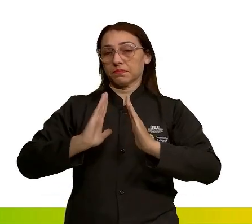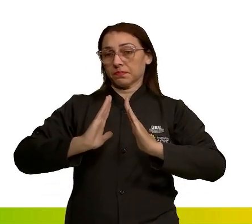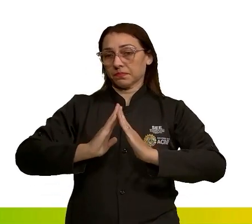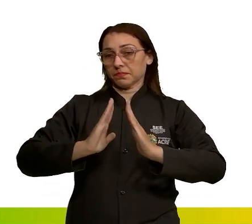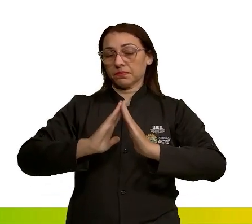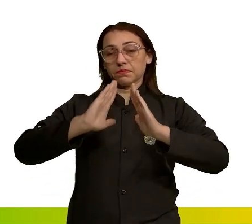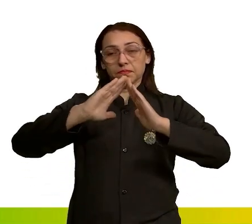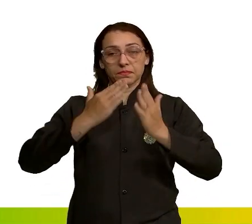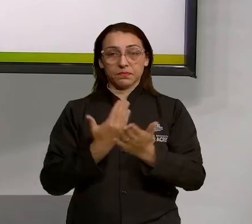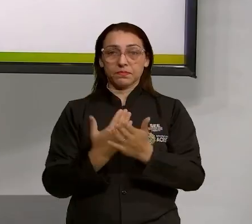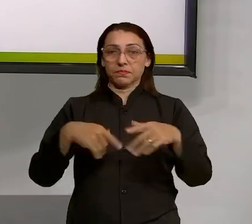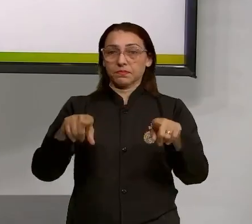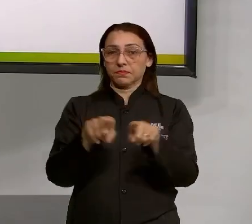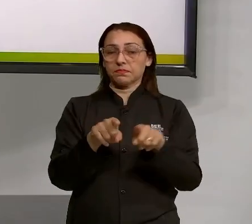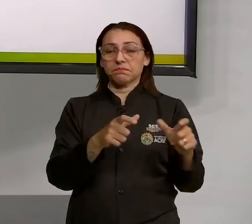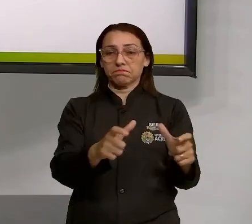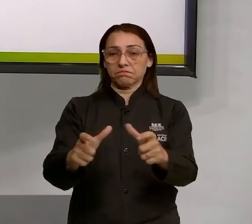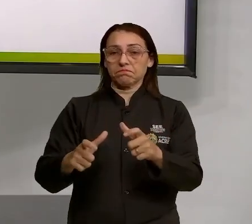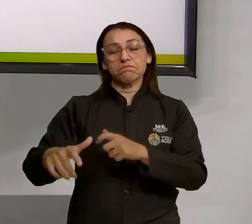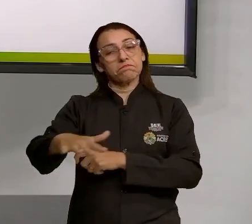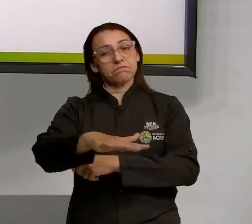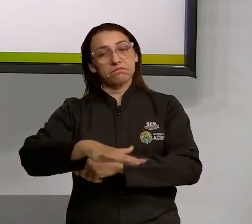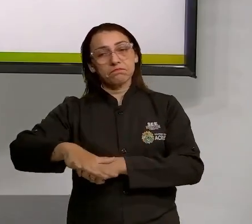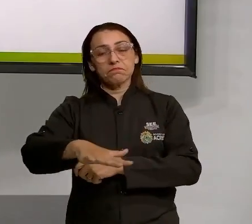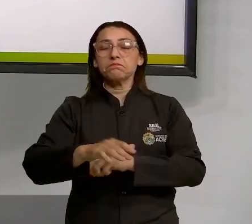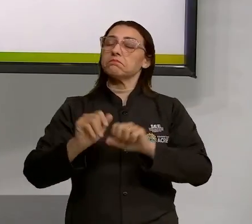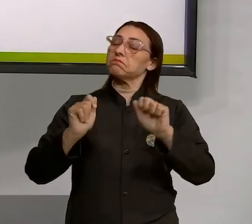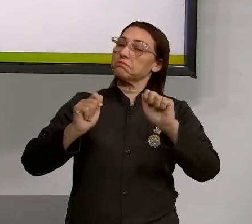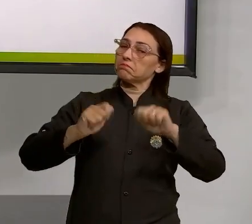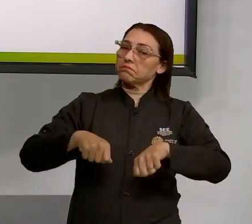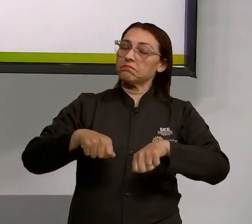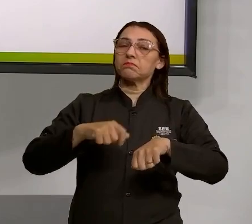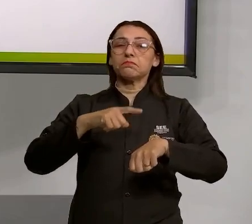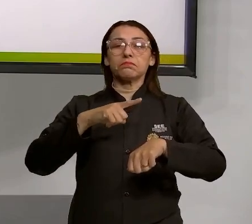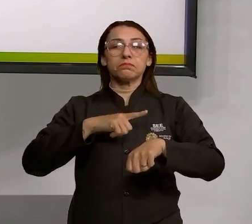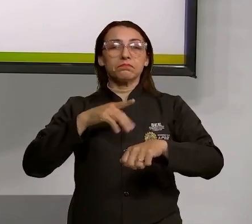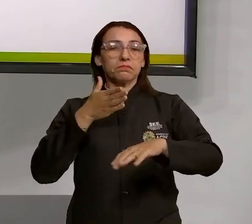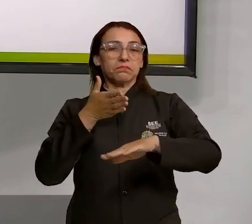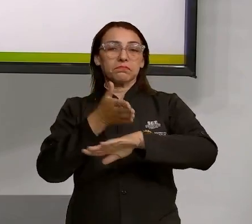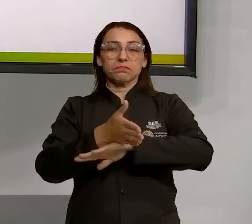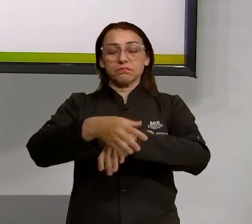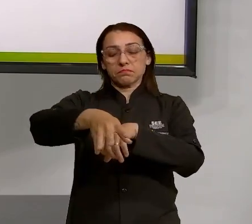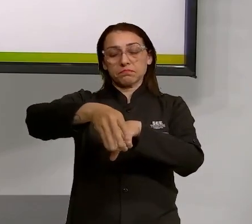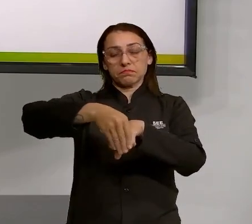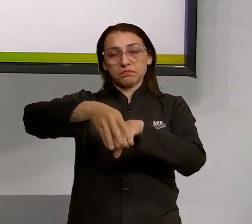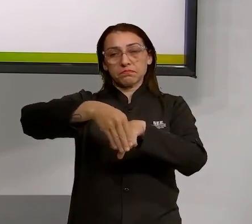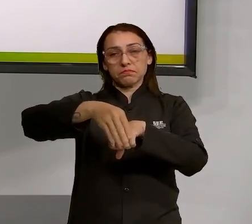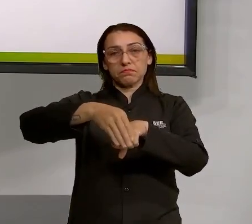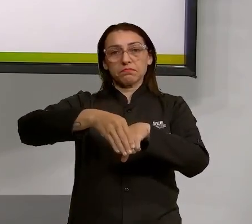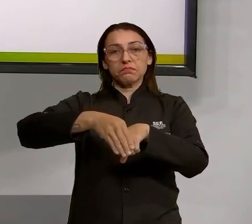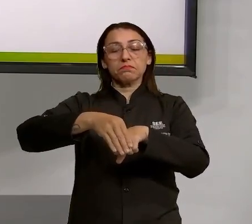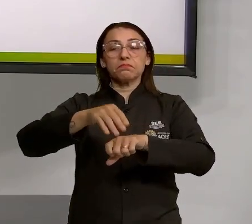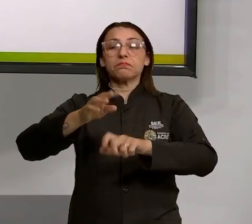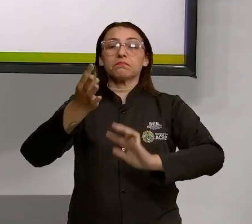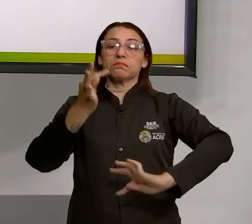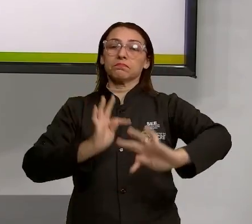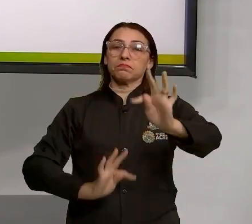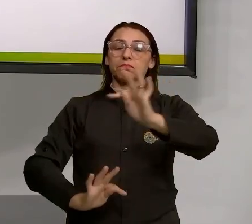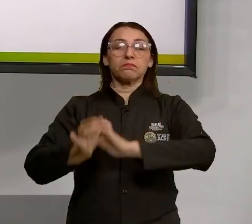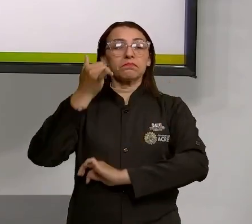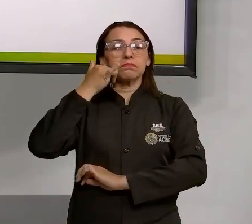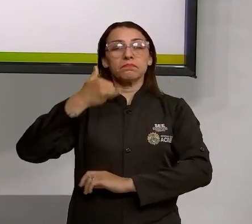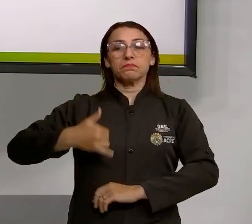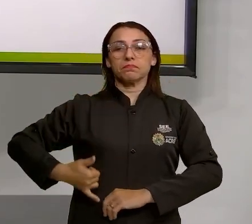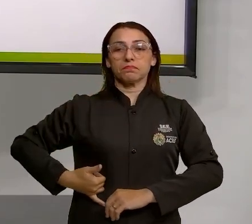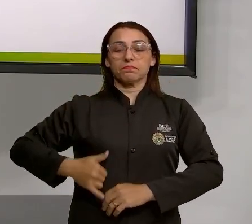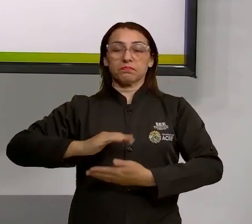na escola, em qualquer ambiente, é possível a gente ter acesso ao conhecimento pela tecnologia, pelo